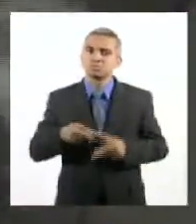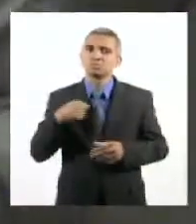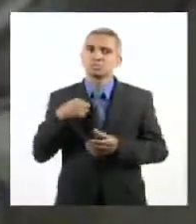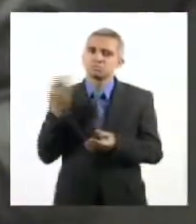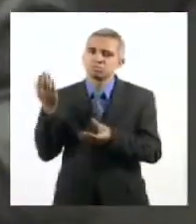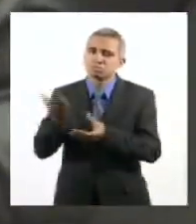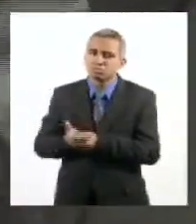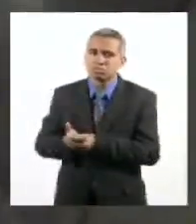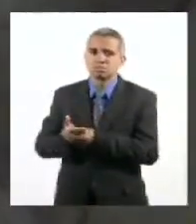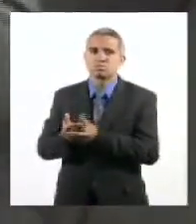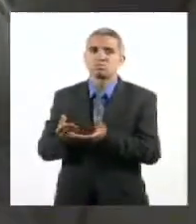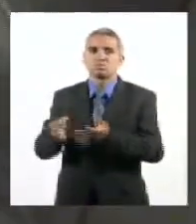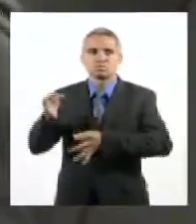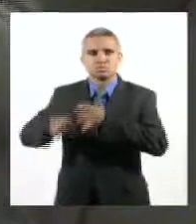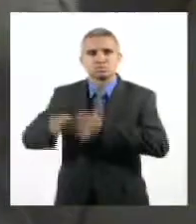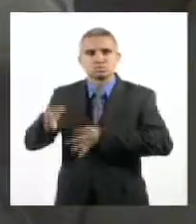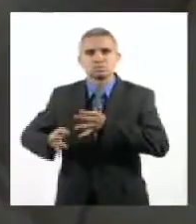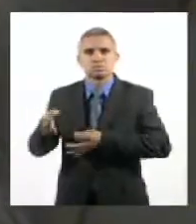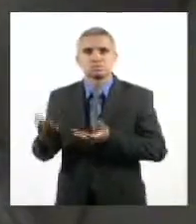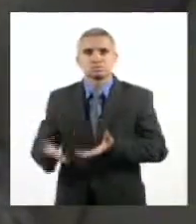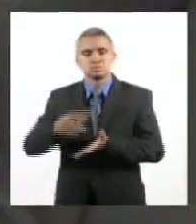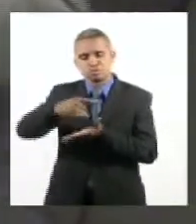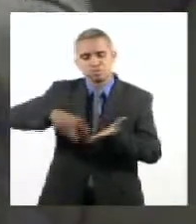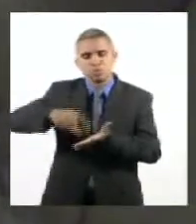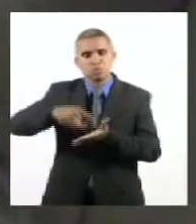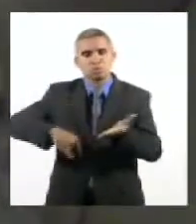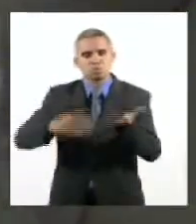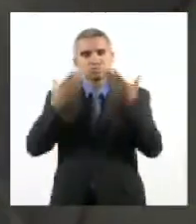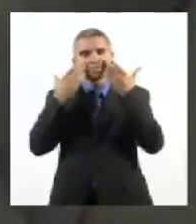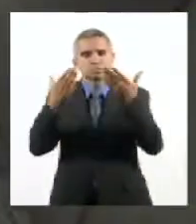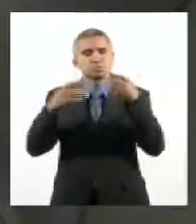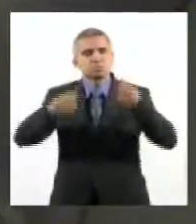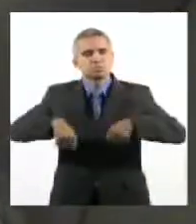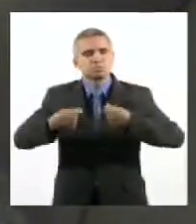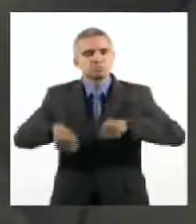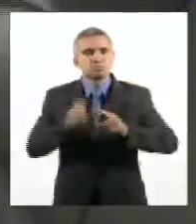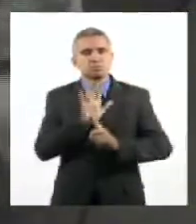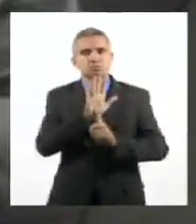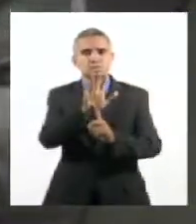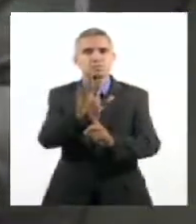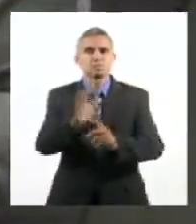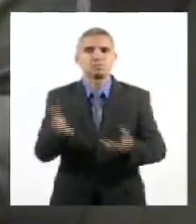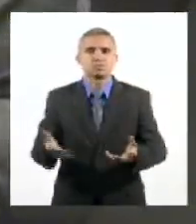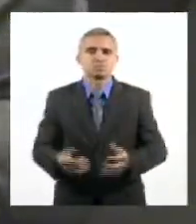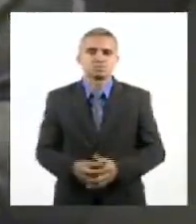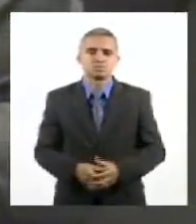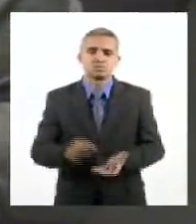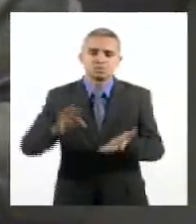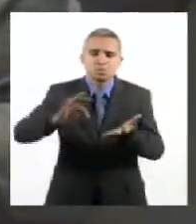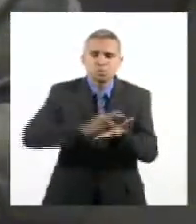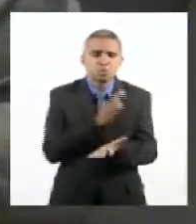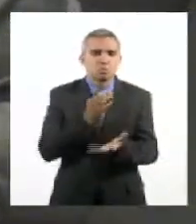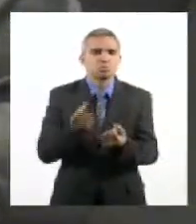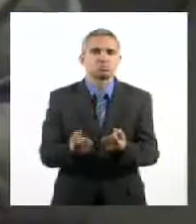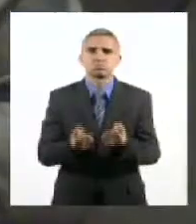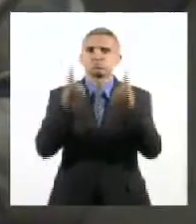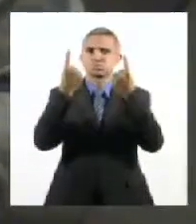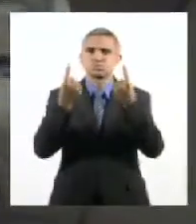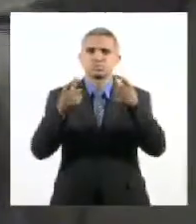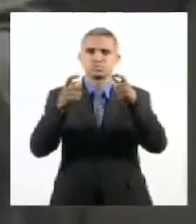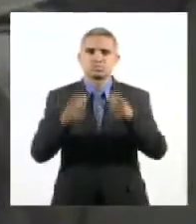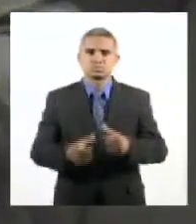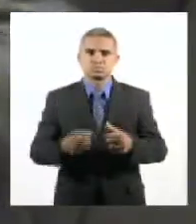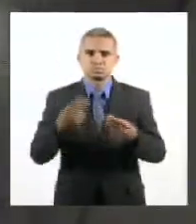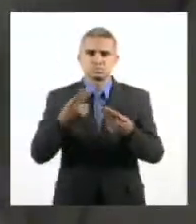público, de uma licitação que resultou em um contrato absurdo para o município de Timor.